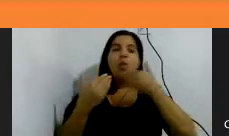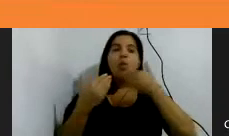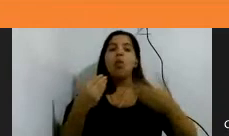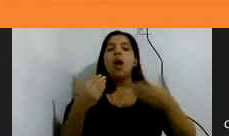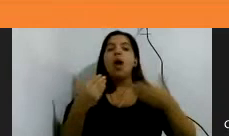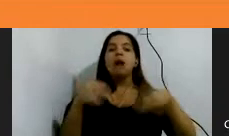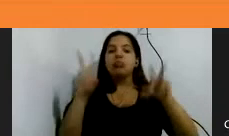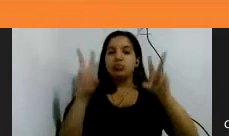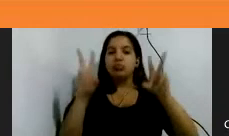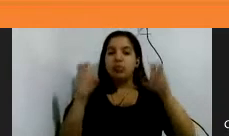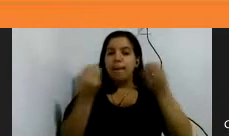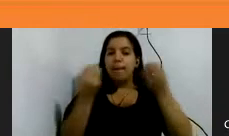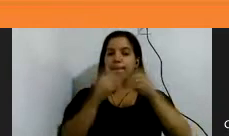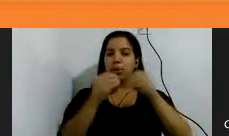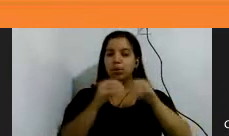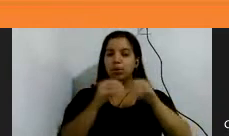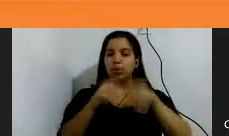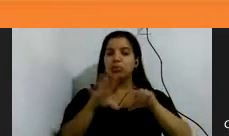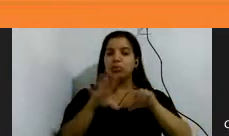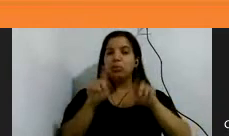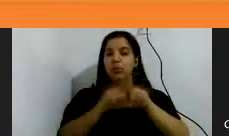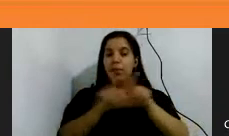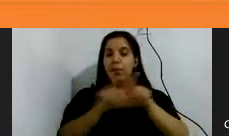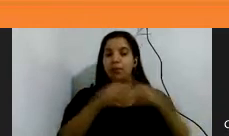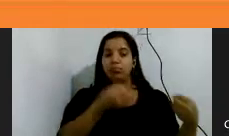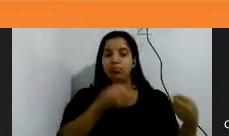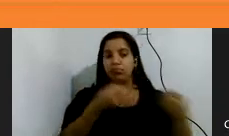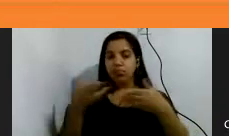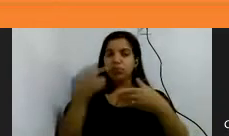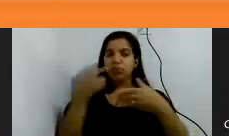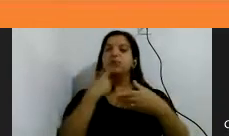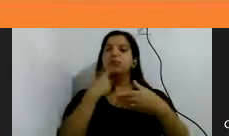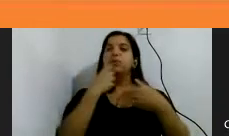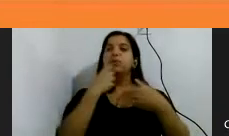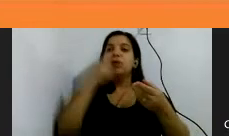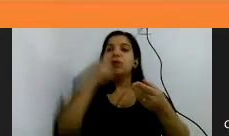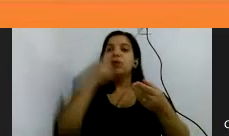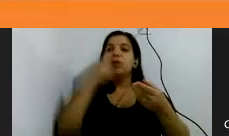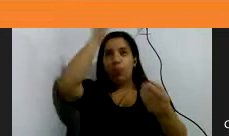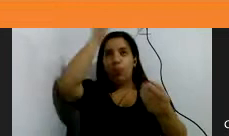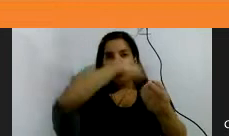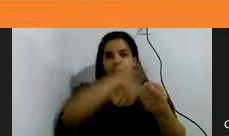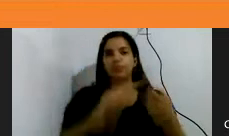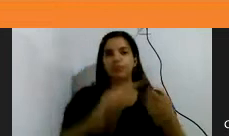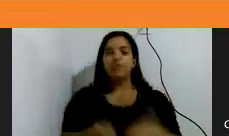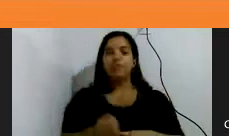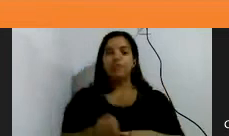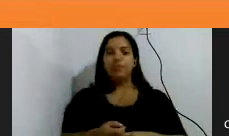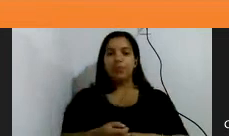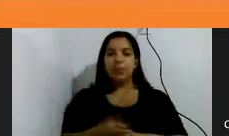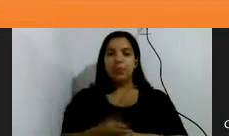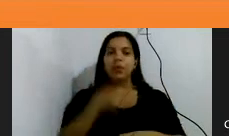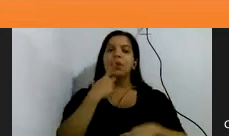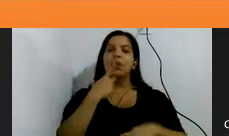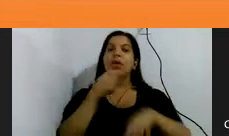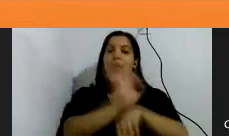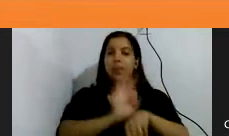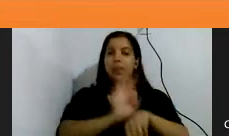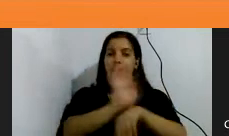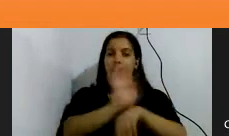fator deficiente e fazer, então, a transfusão. Então, transfusão de hemácias